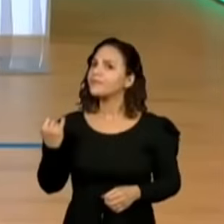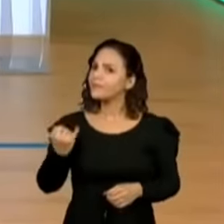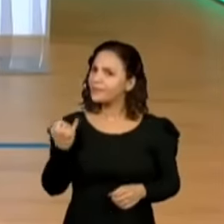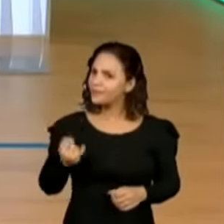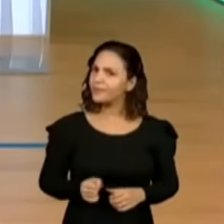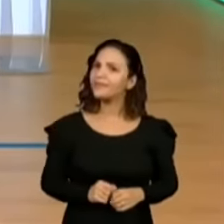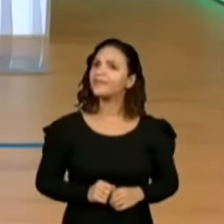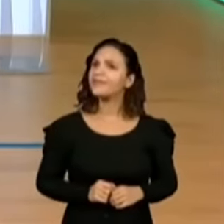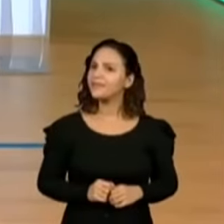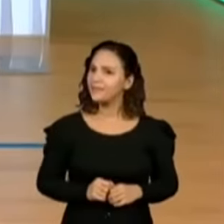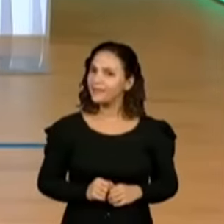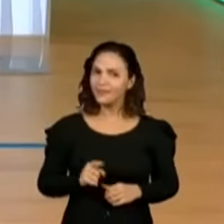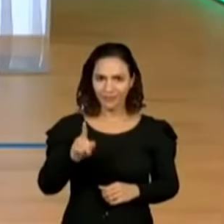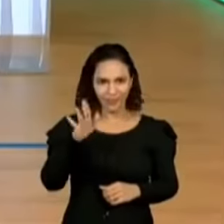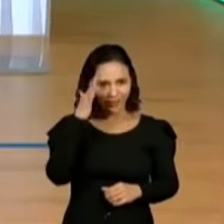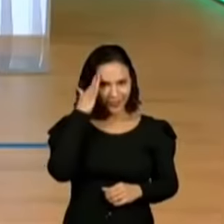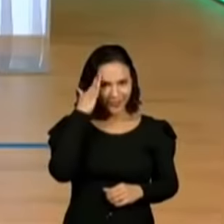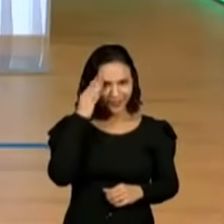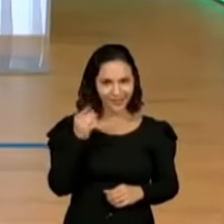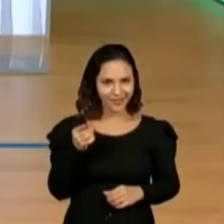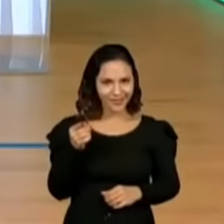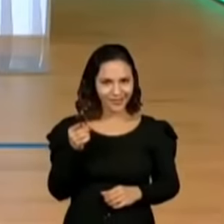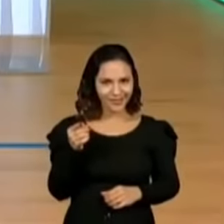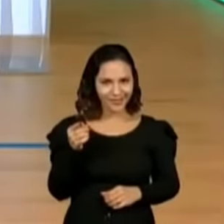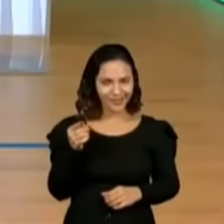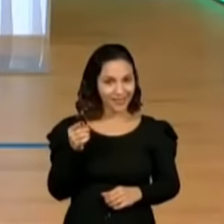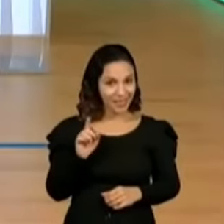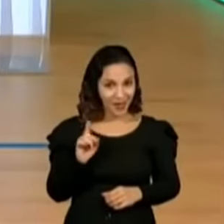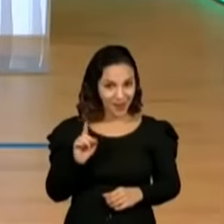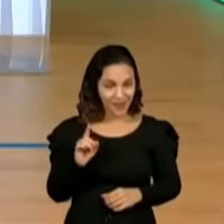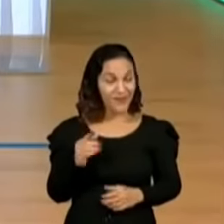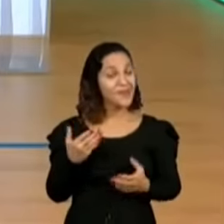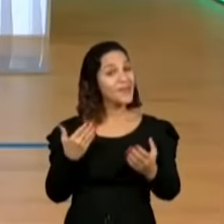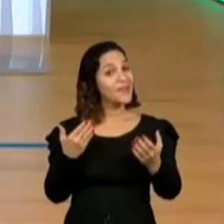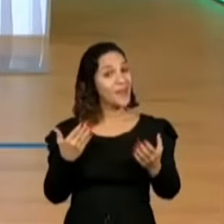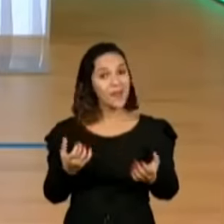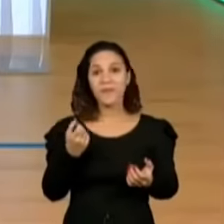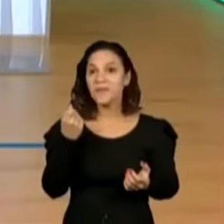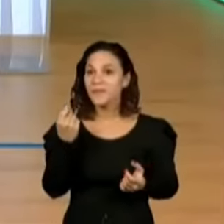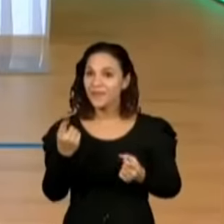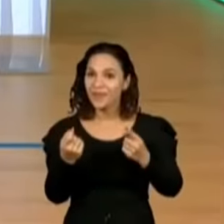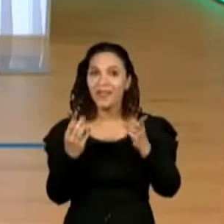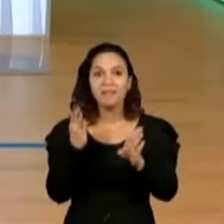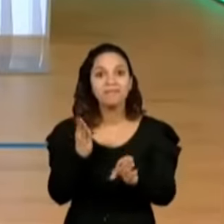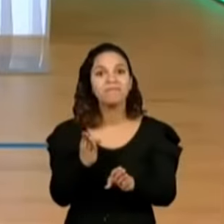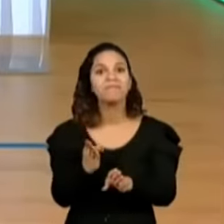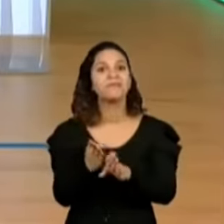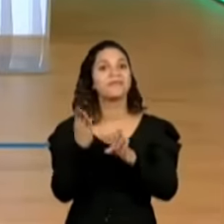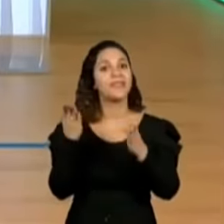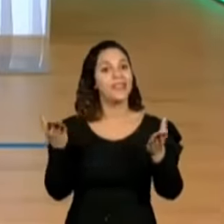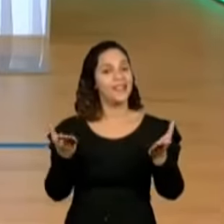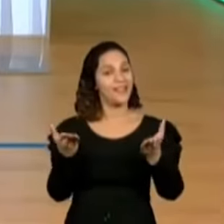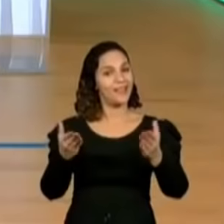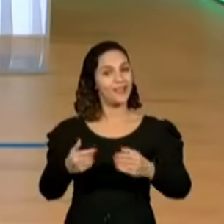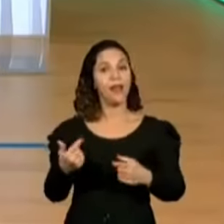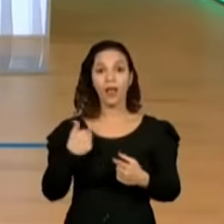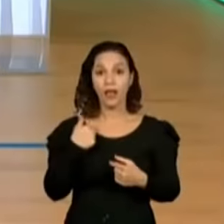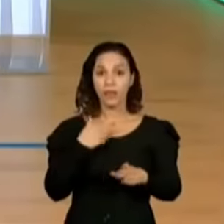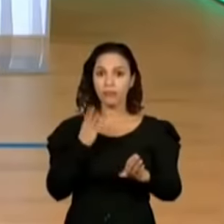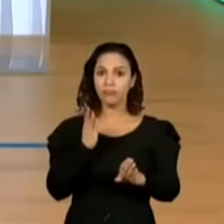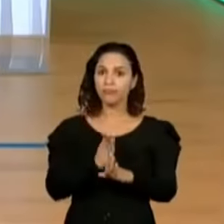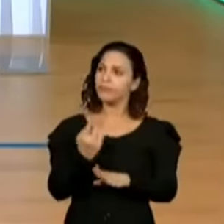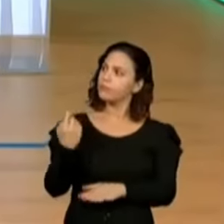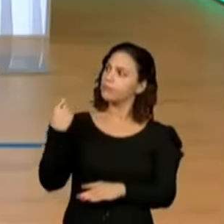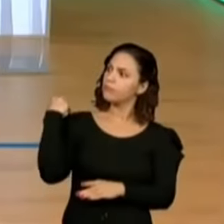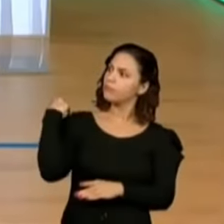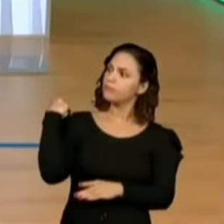interessante, vocês aí de casa já sabiam disso? Pois é, alguns estão descobrindo isso pela primeira vez. Eu descobri